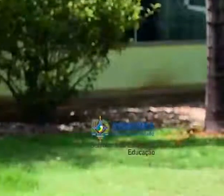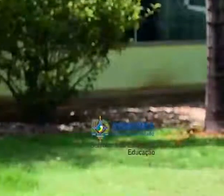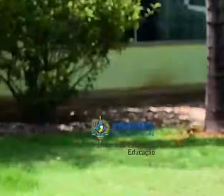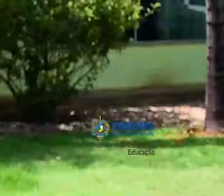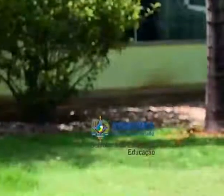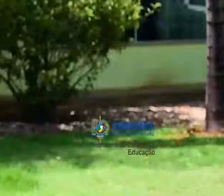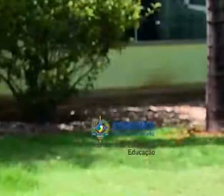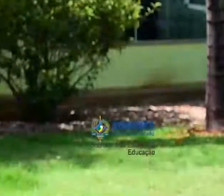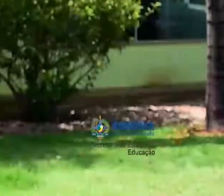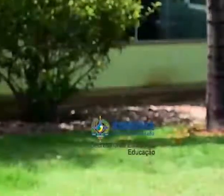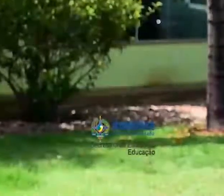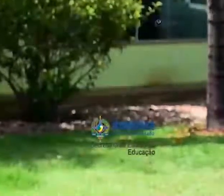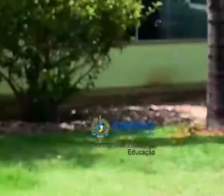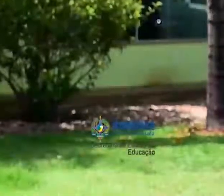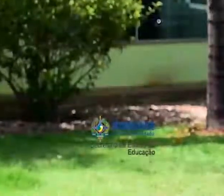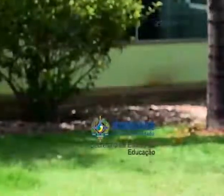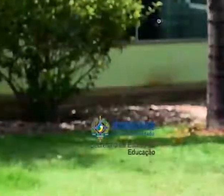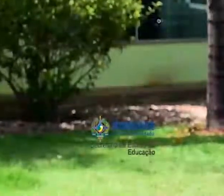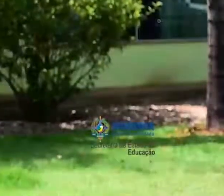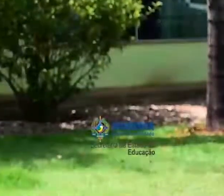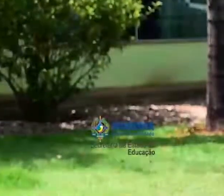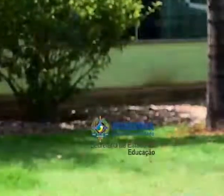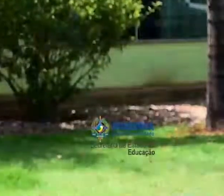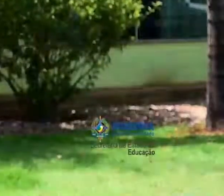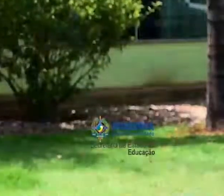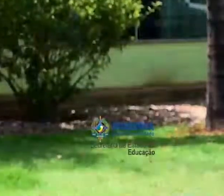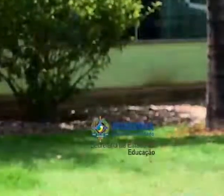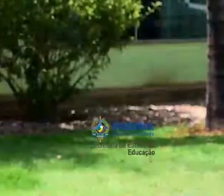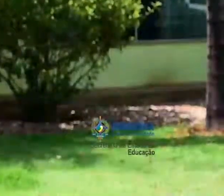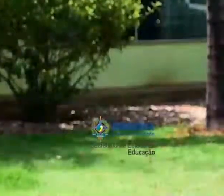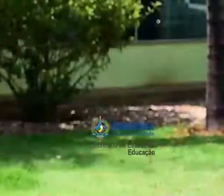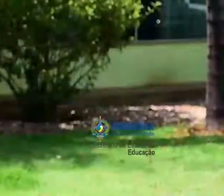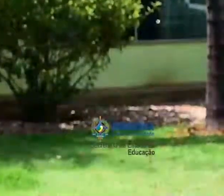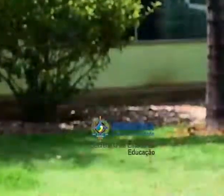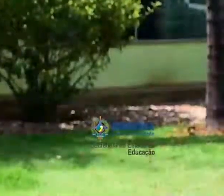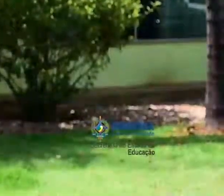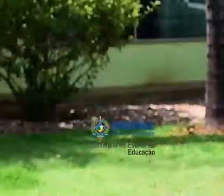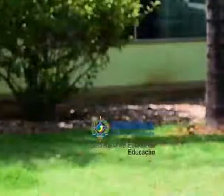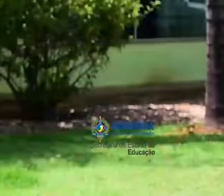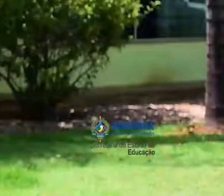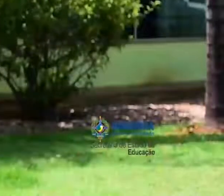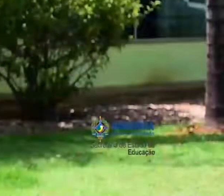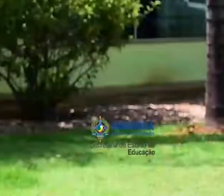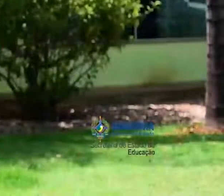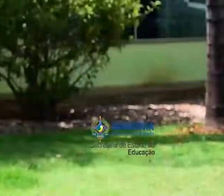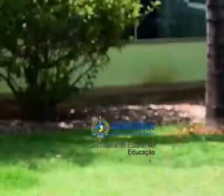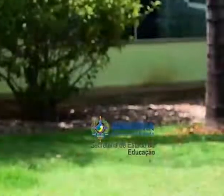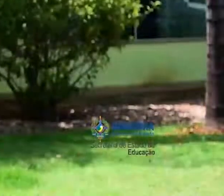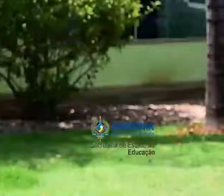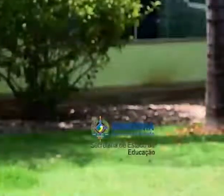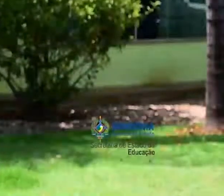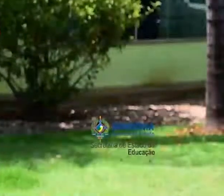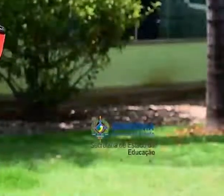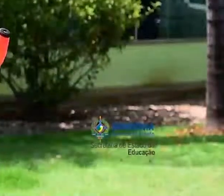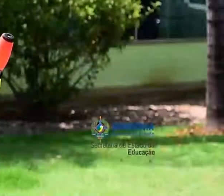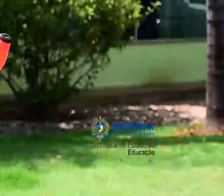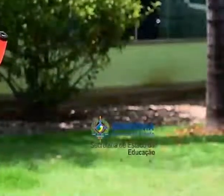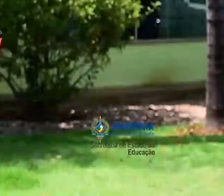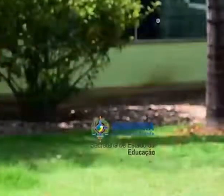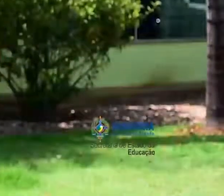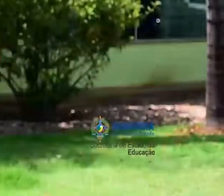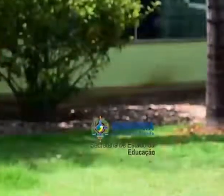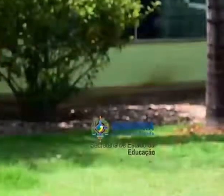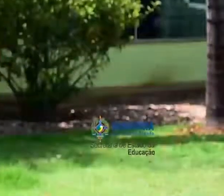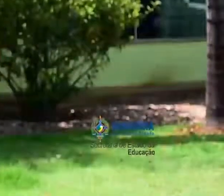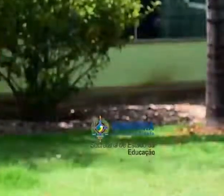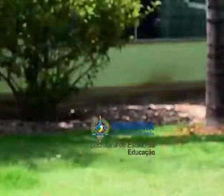arte. E, claro, além dos hematomas, das dores, das distensões musculares, são coisas que a gente enfrenta